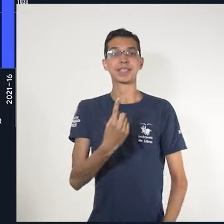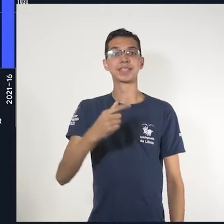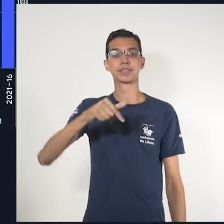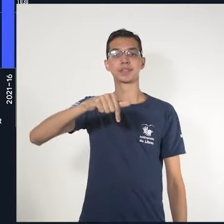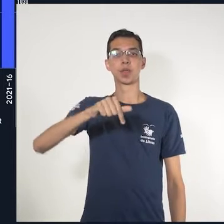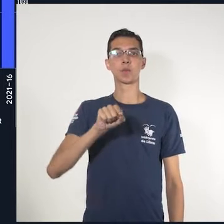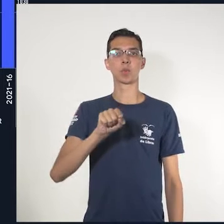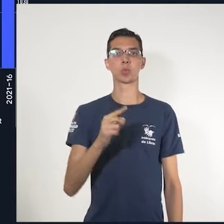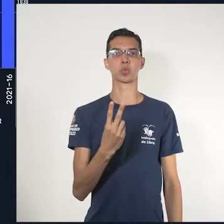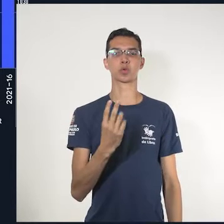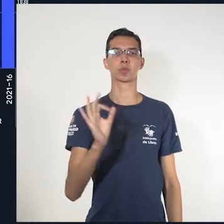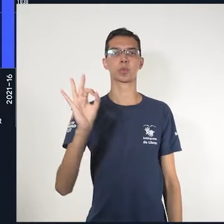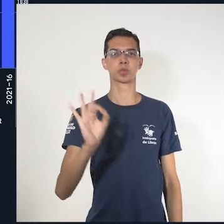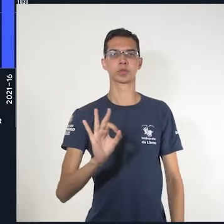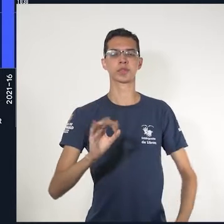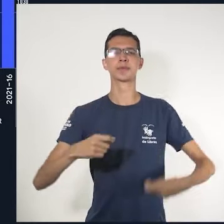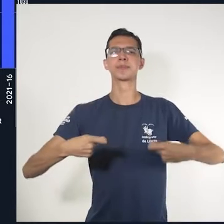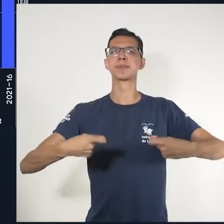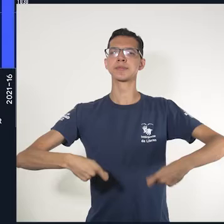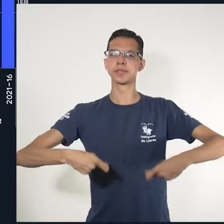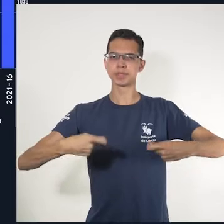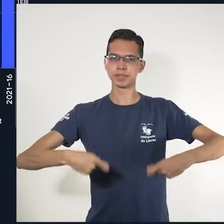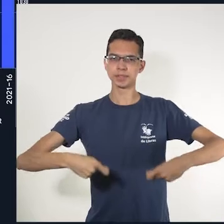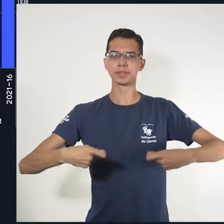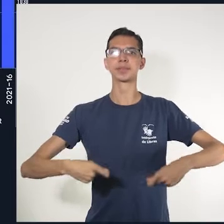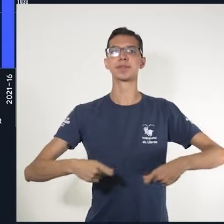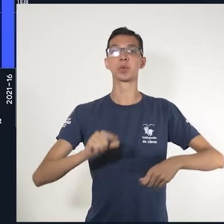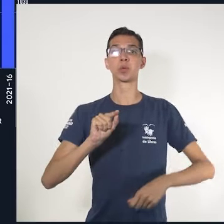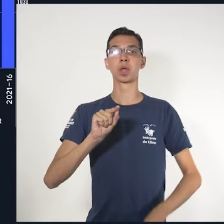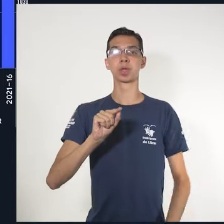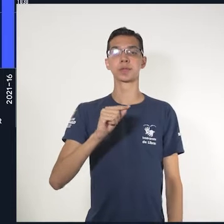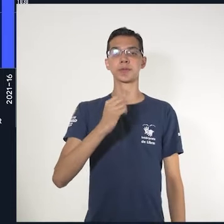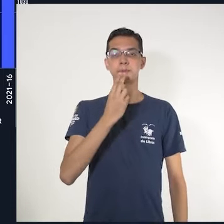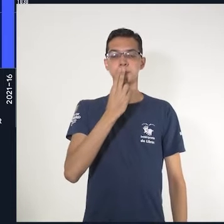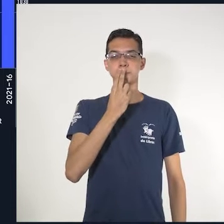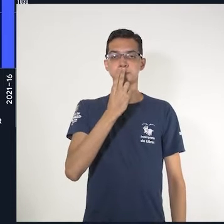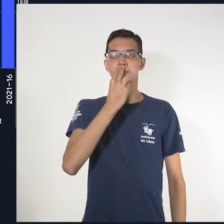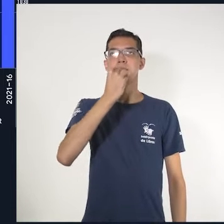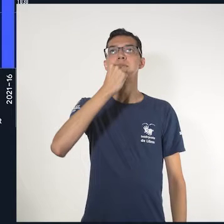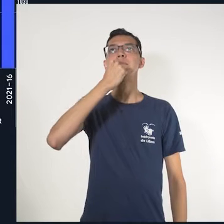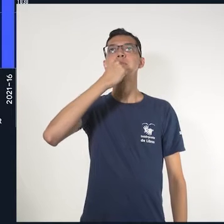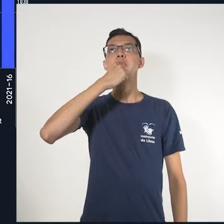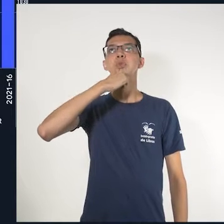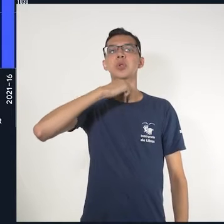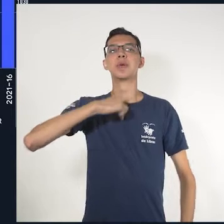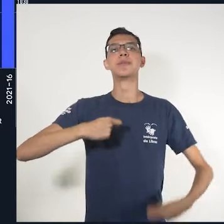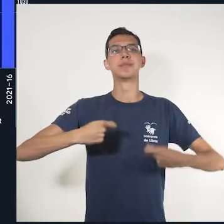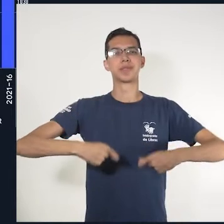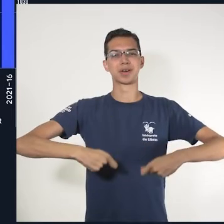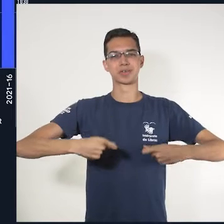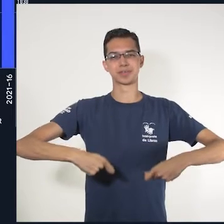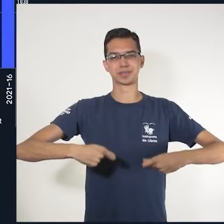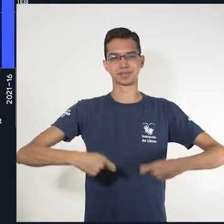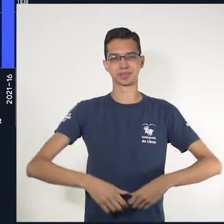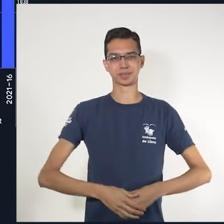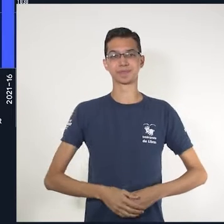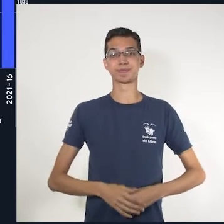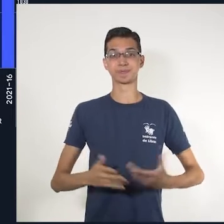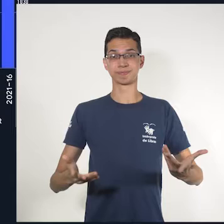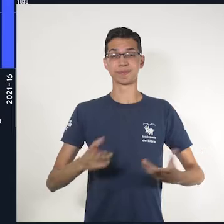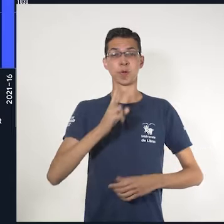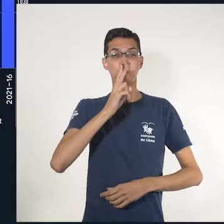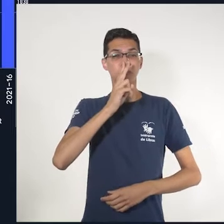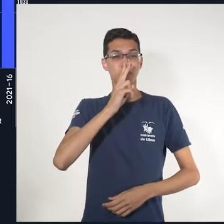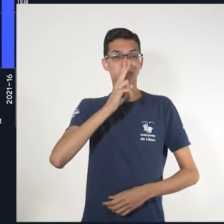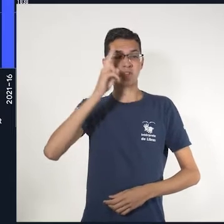17,2% necessitaram de intubação. Quer dizer, números altíssimos que nós temos